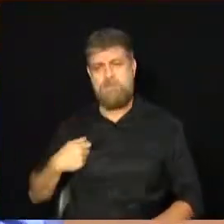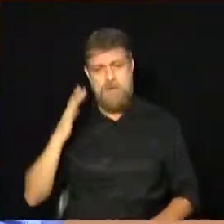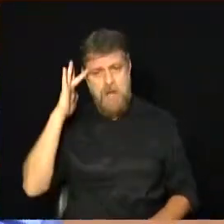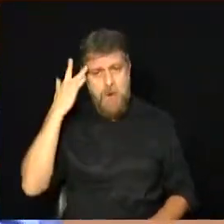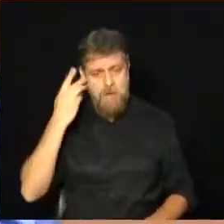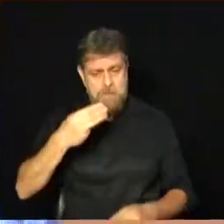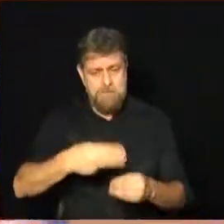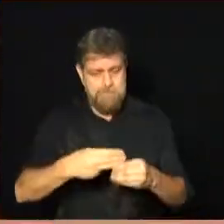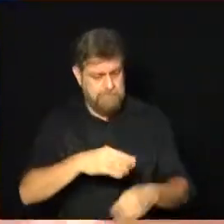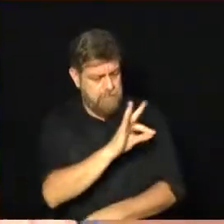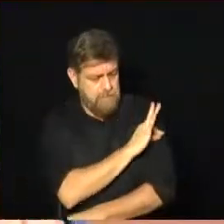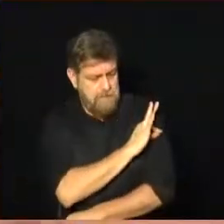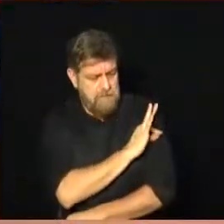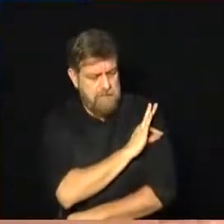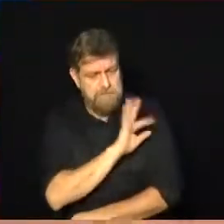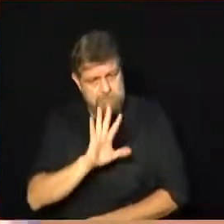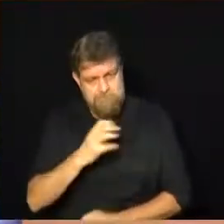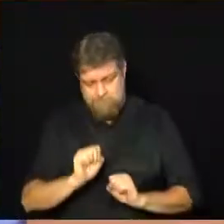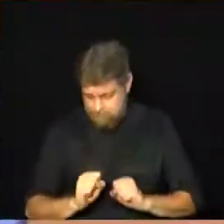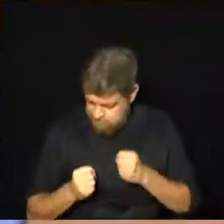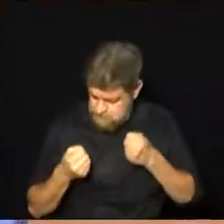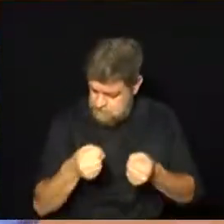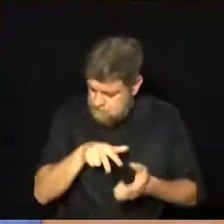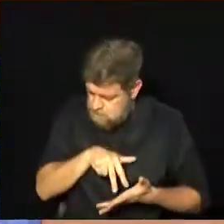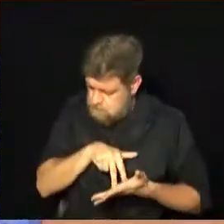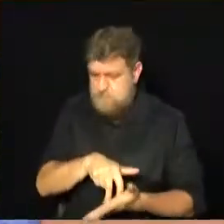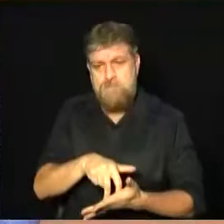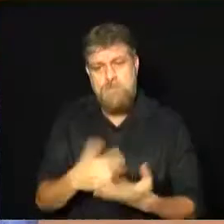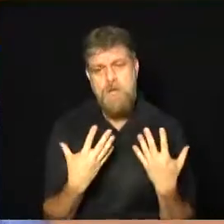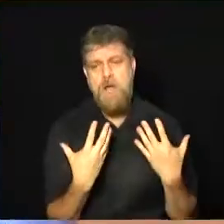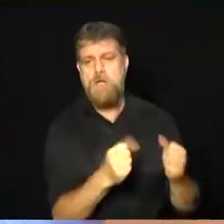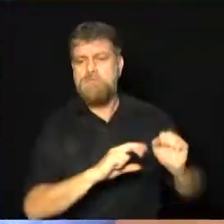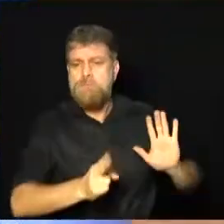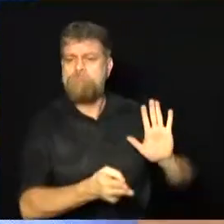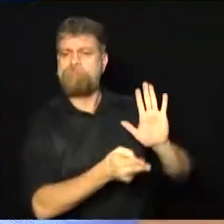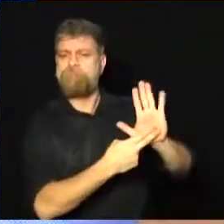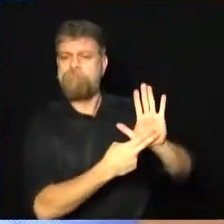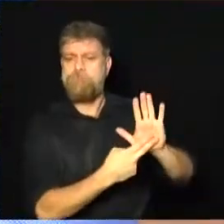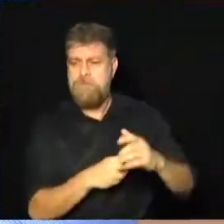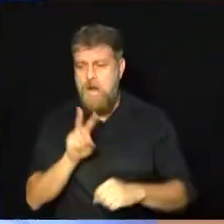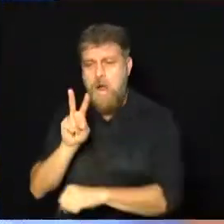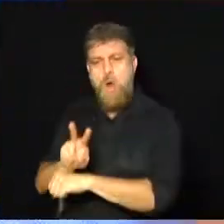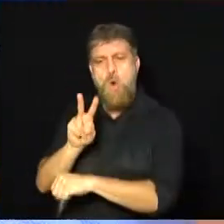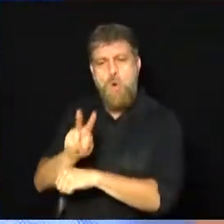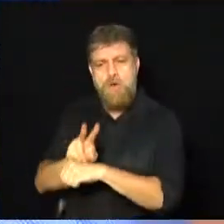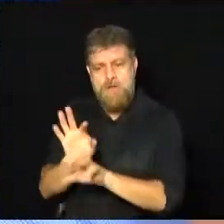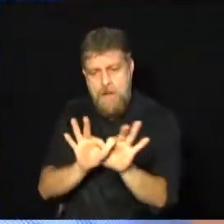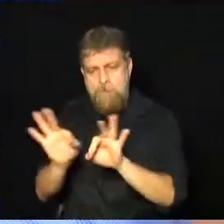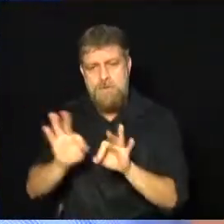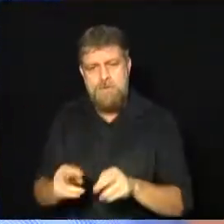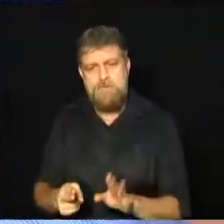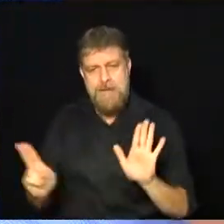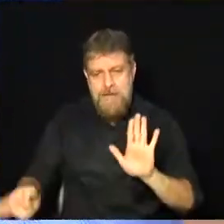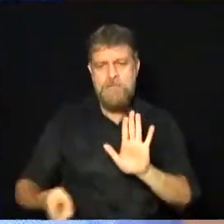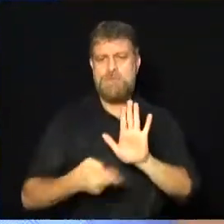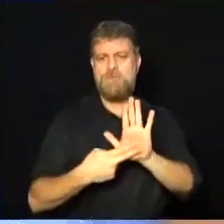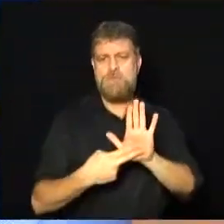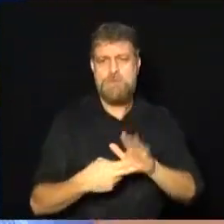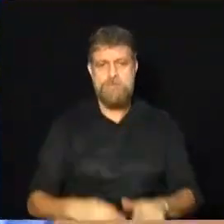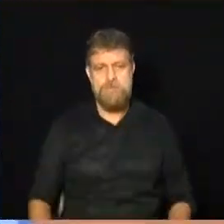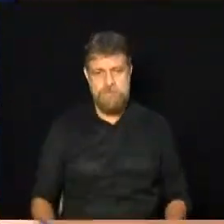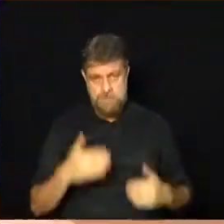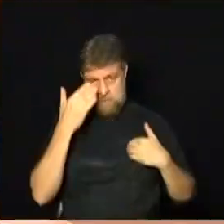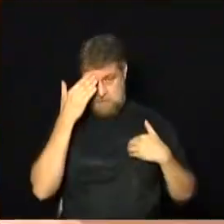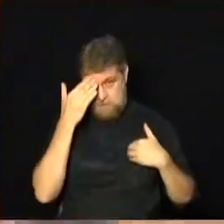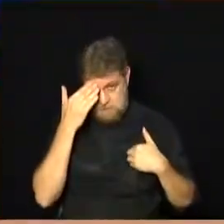município tinha, sim, que tomar o pulso firme e tomar conta desse projeto aí, secretário. Então eu